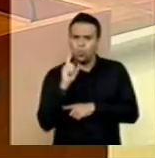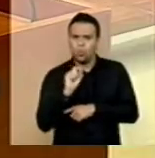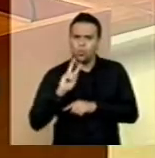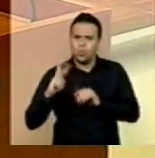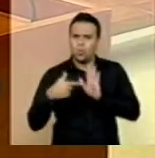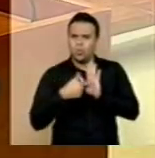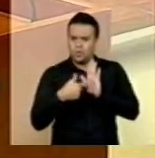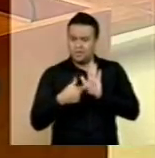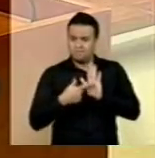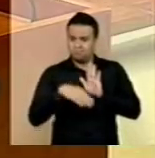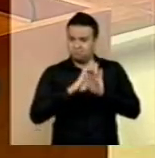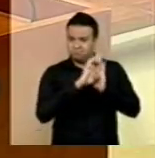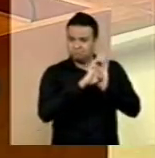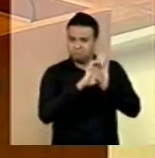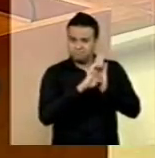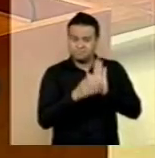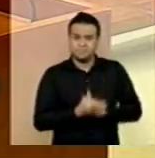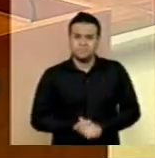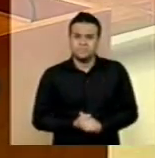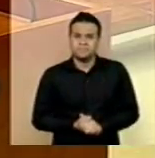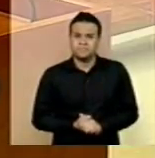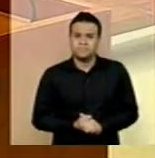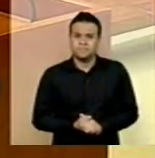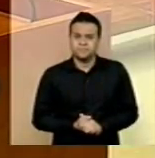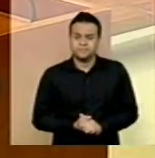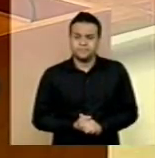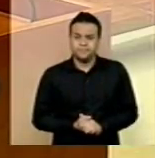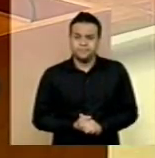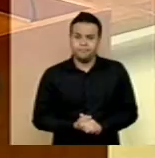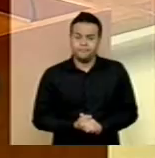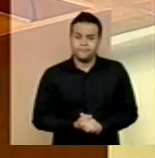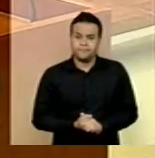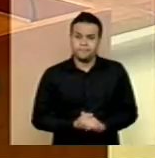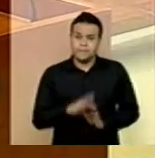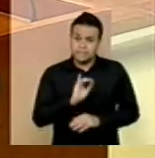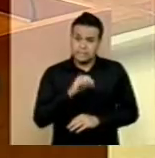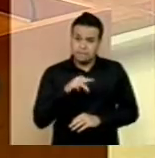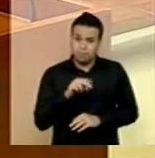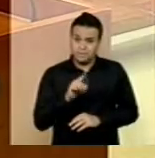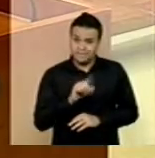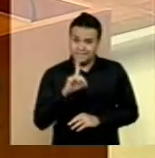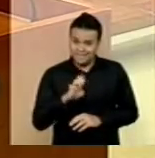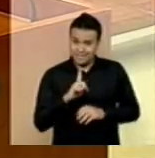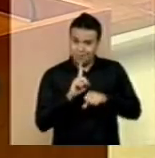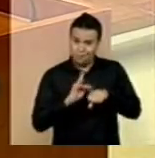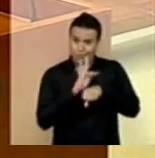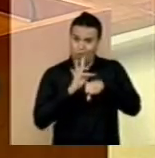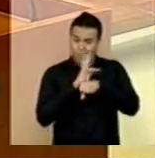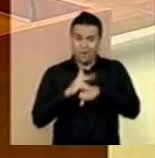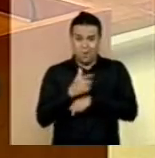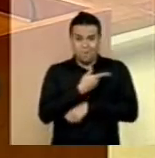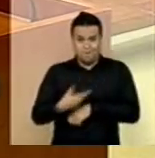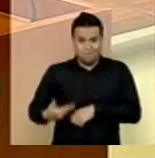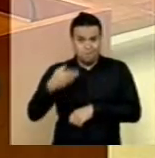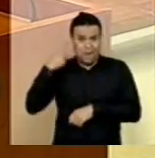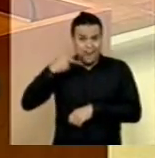No mesmo sentido, as imunidades formais dos parlamentares previstas no 29,